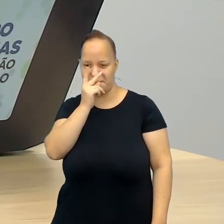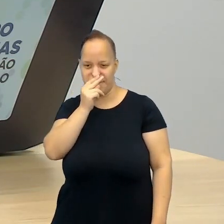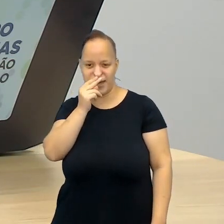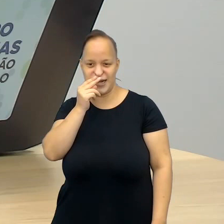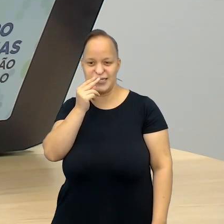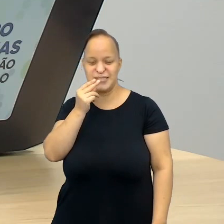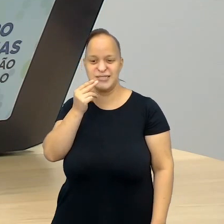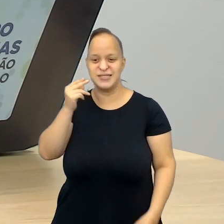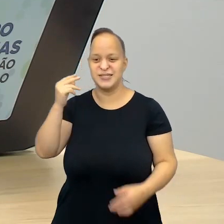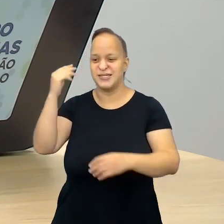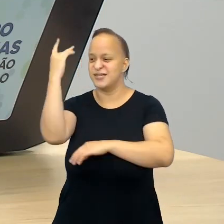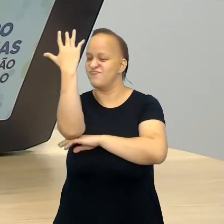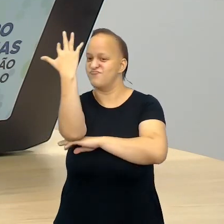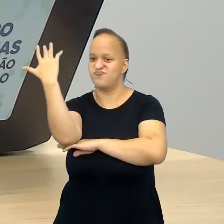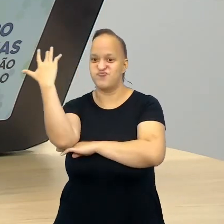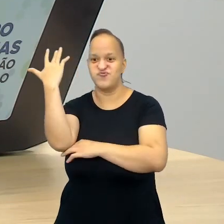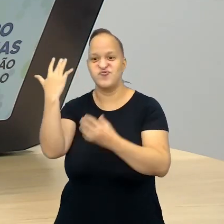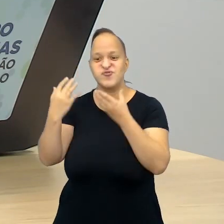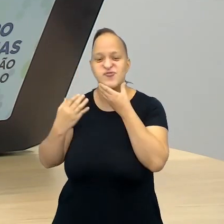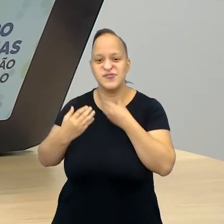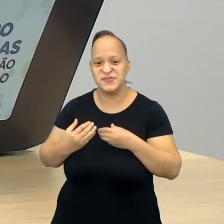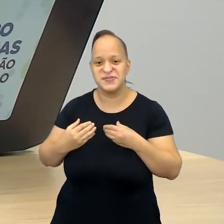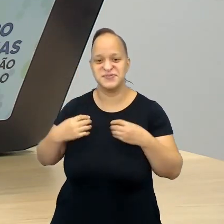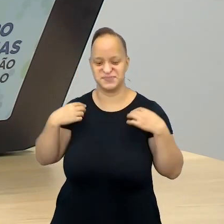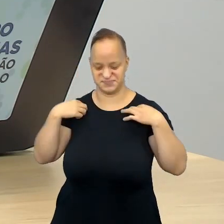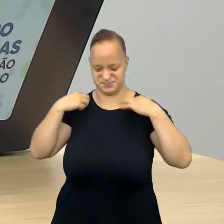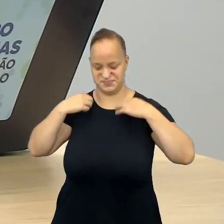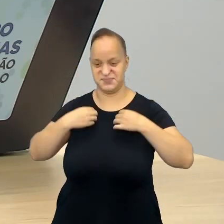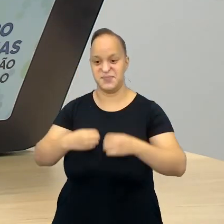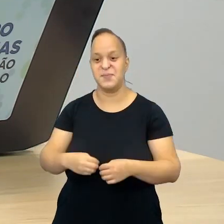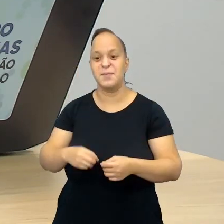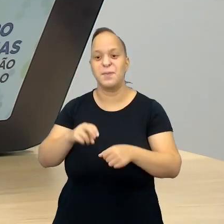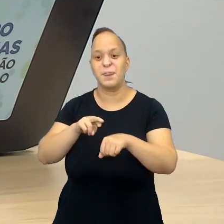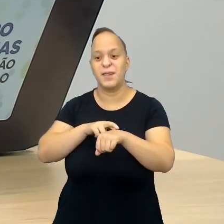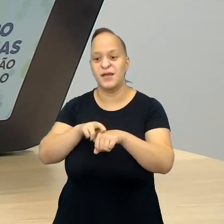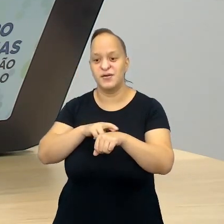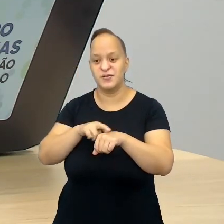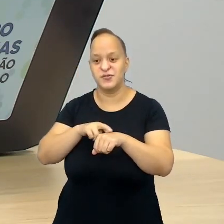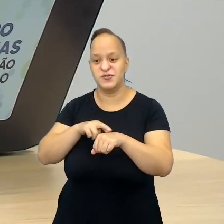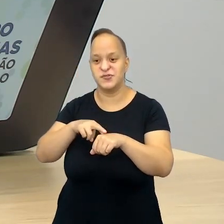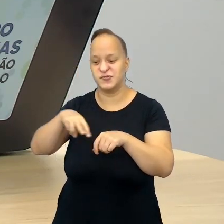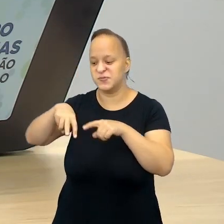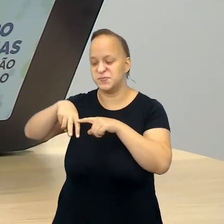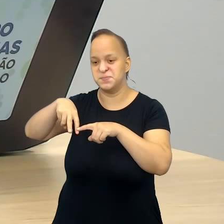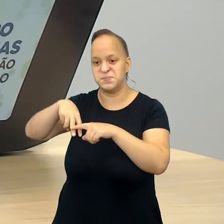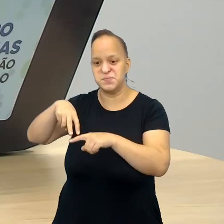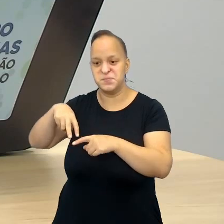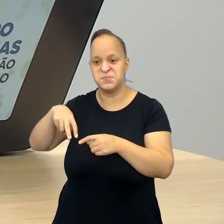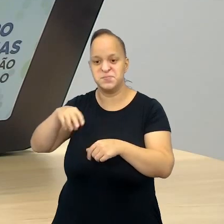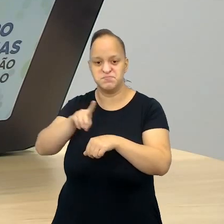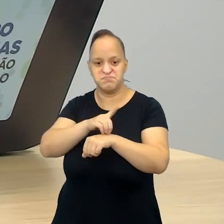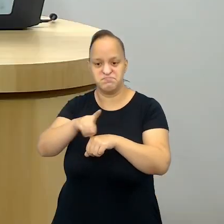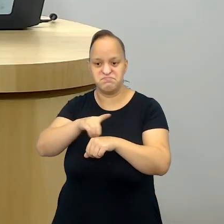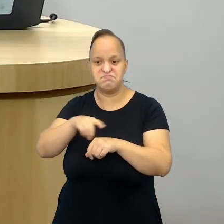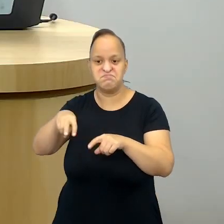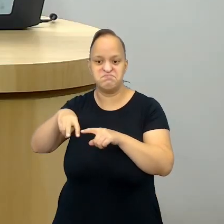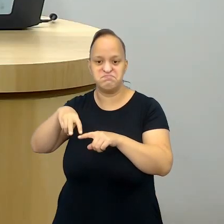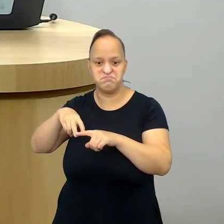lilás, calça preta e bota cinza, né? E agora eu vou passar a palavra para minha companheira